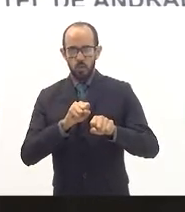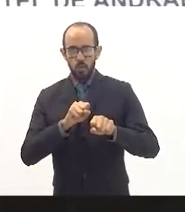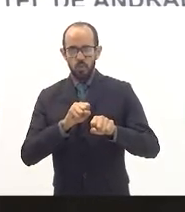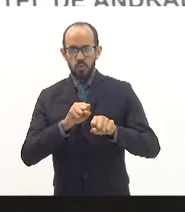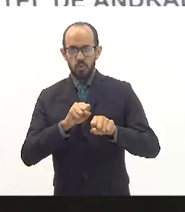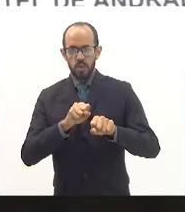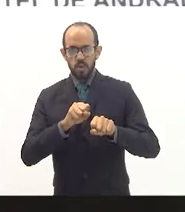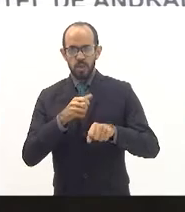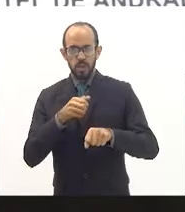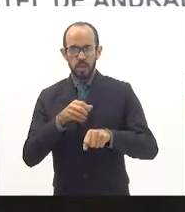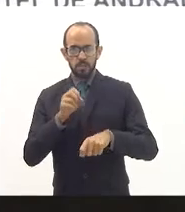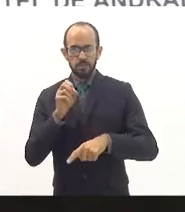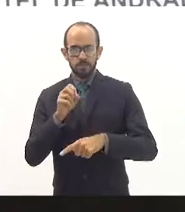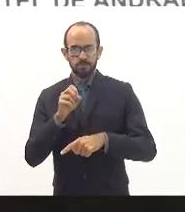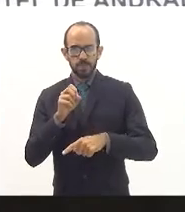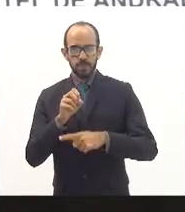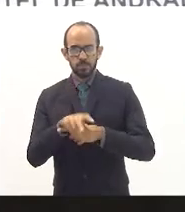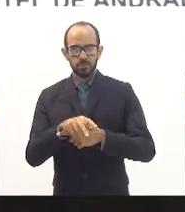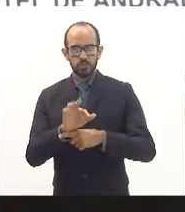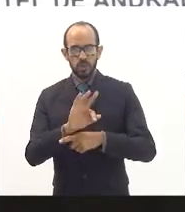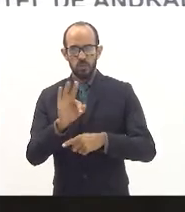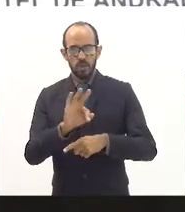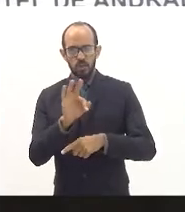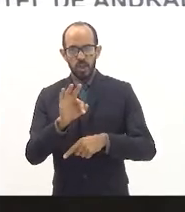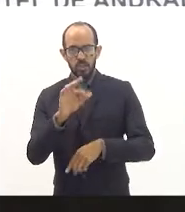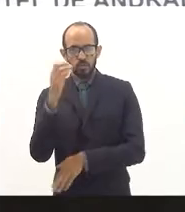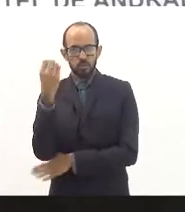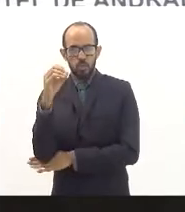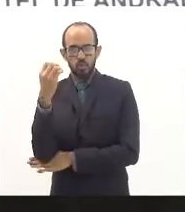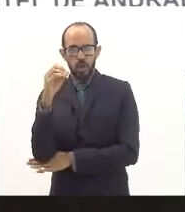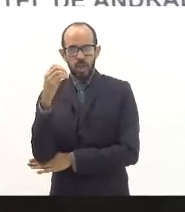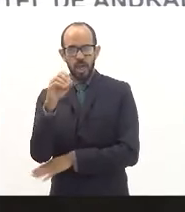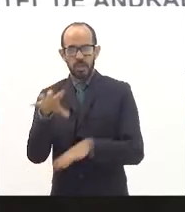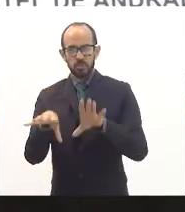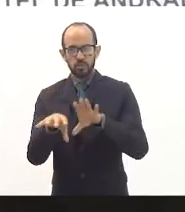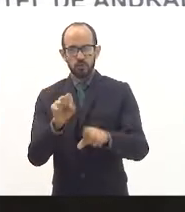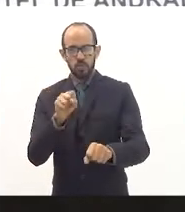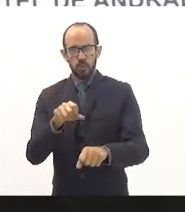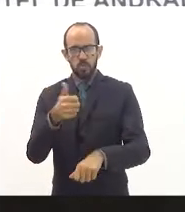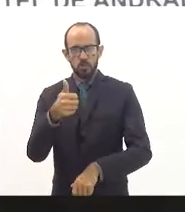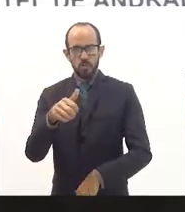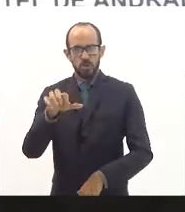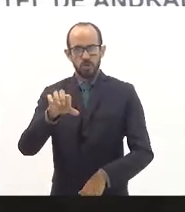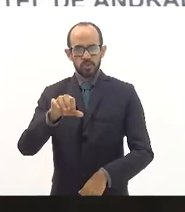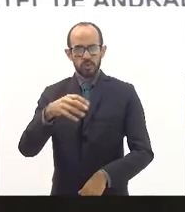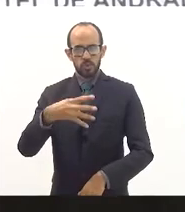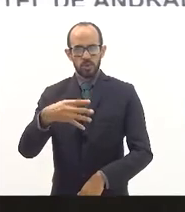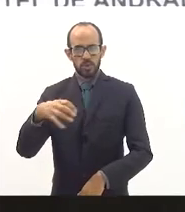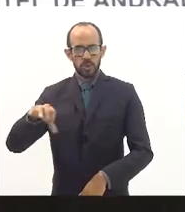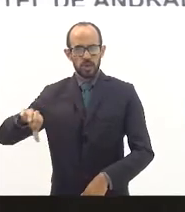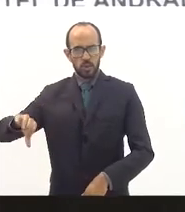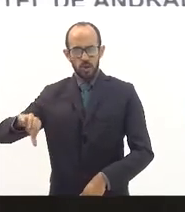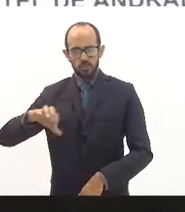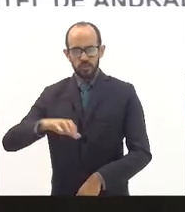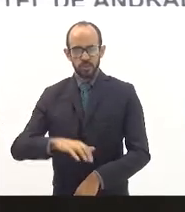na Faculdade de Engenharia de Porto Alegre, onde se formou em 1949.